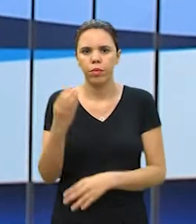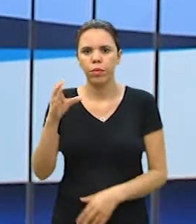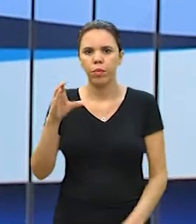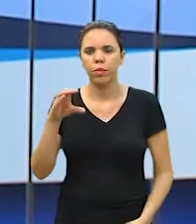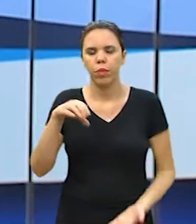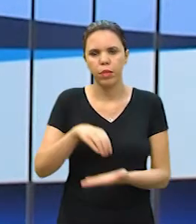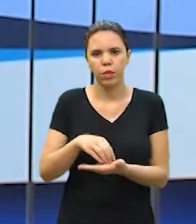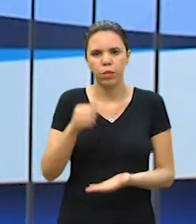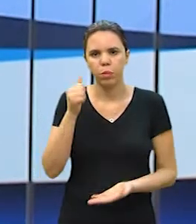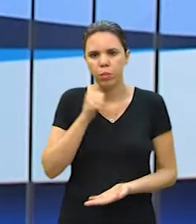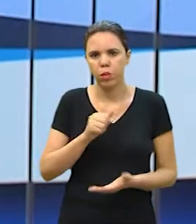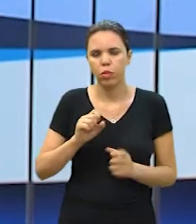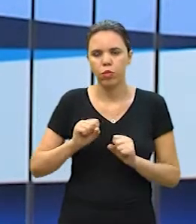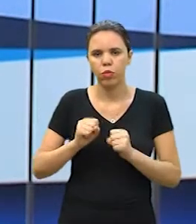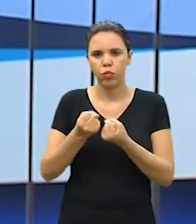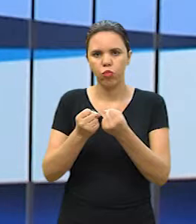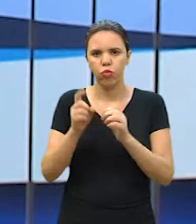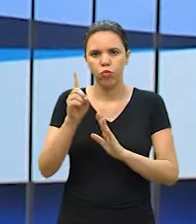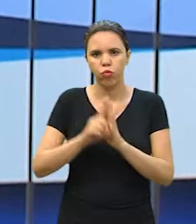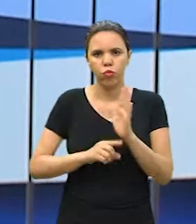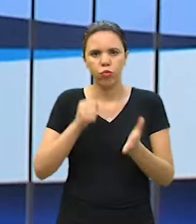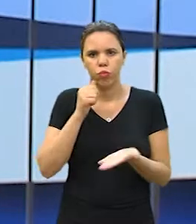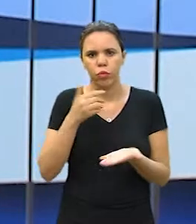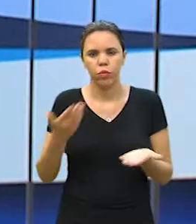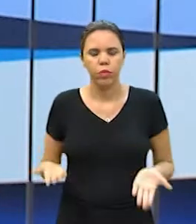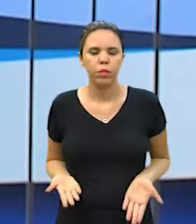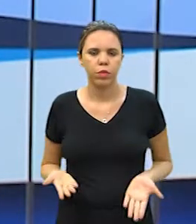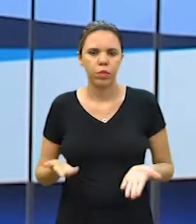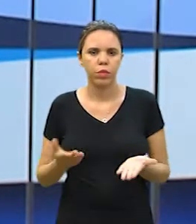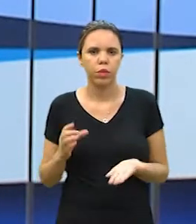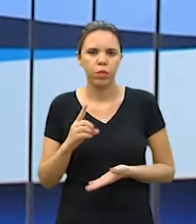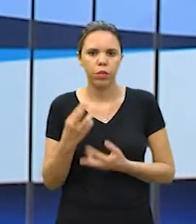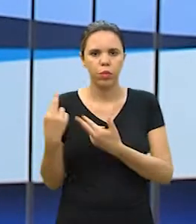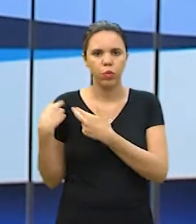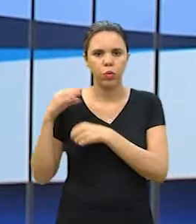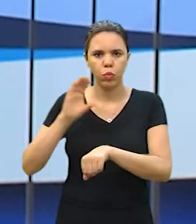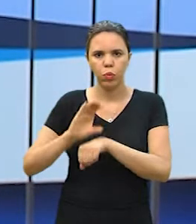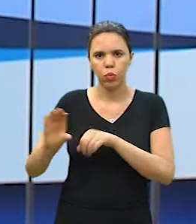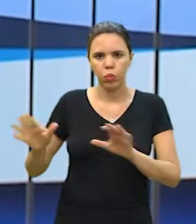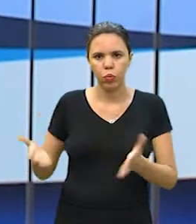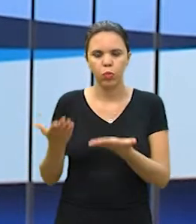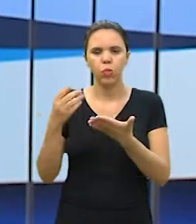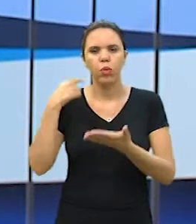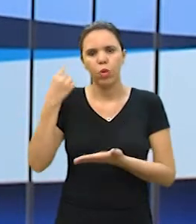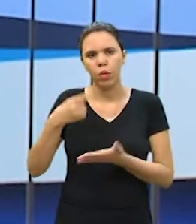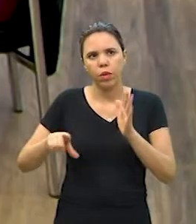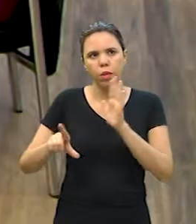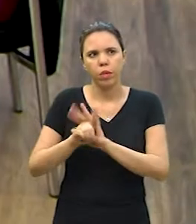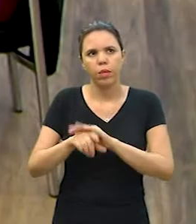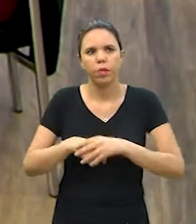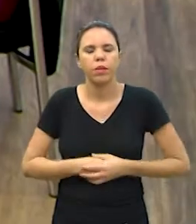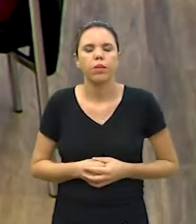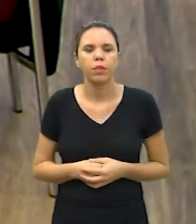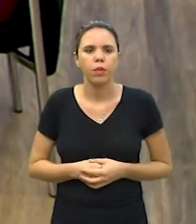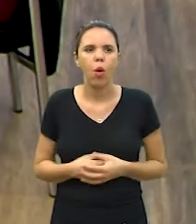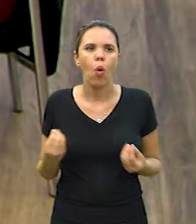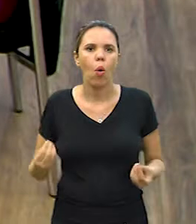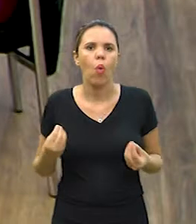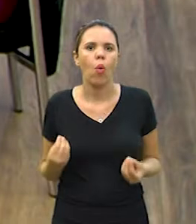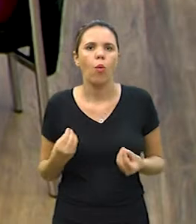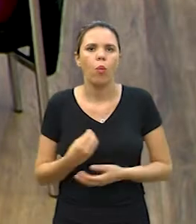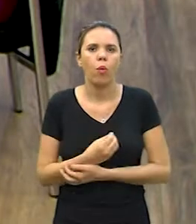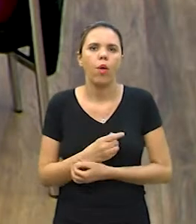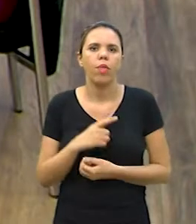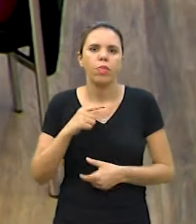do Cedro Mulher, o Centro de Defesa dos Direitos da Mulher, e coordenou o curso de promotoras legais. Como é que